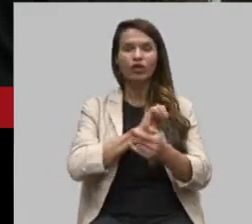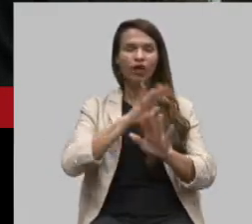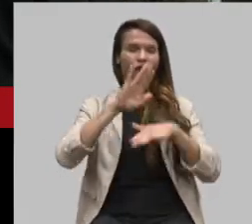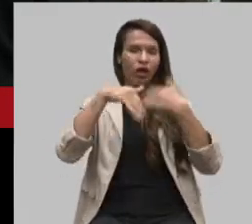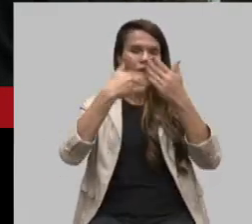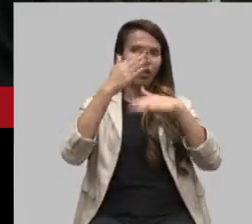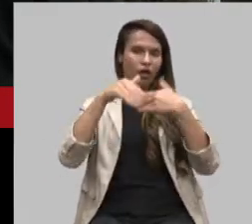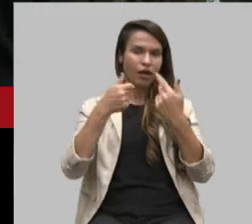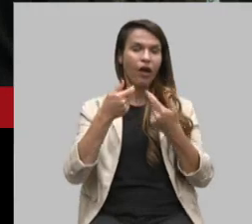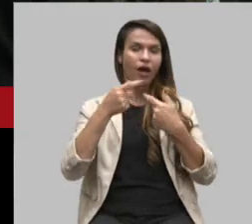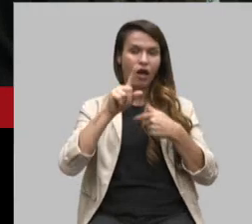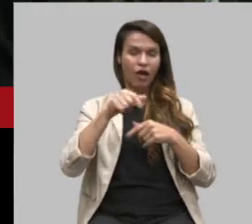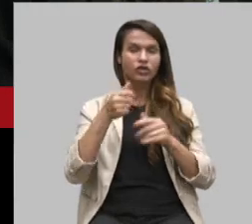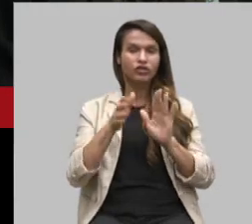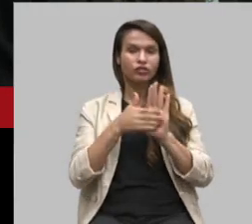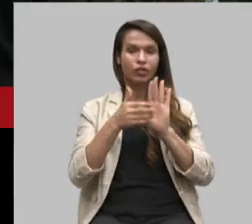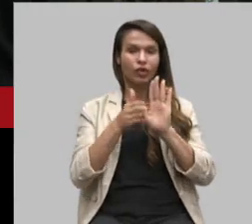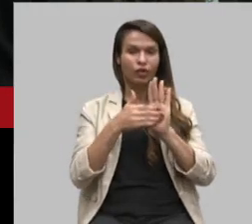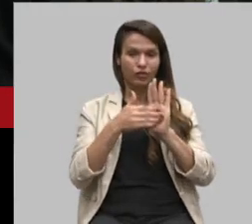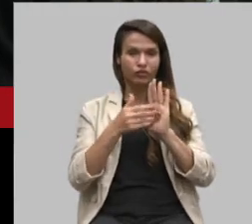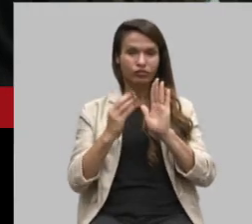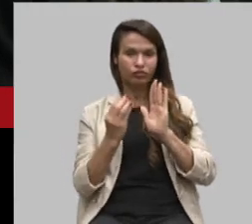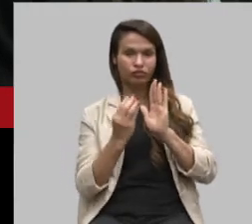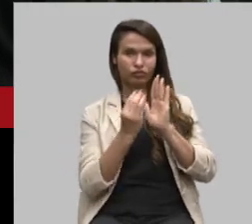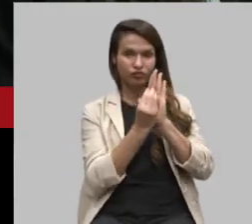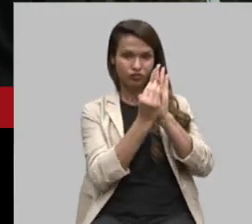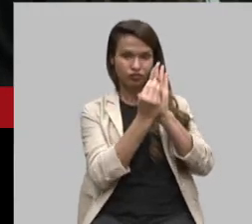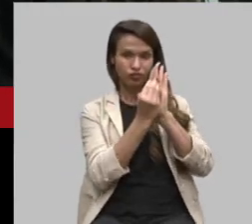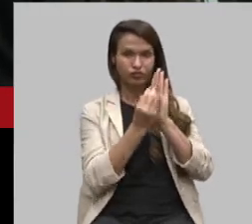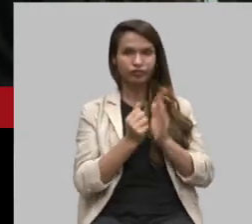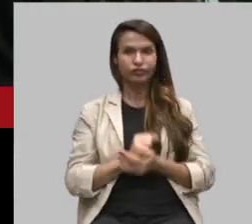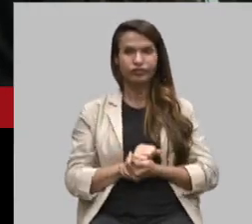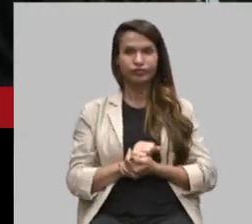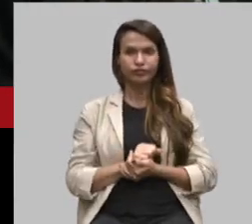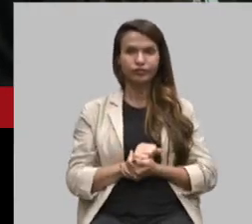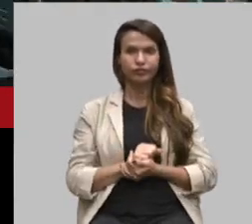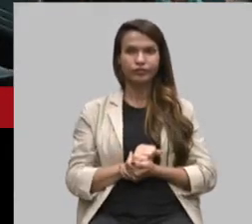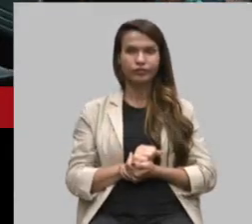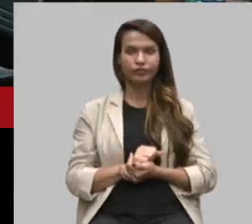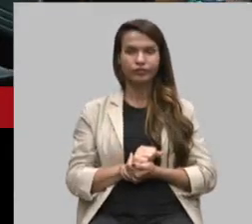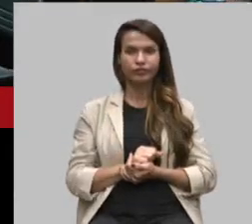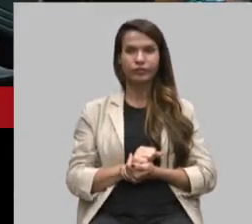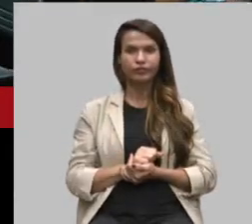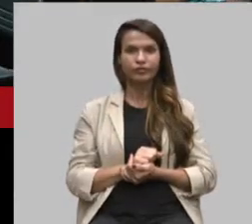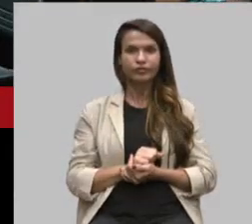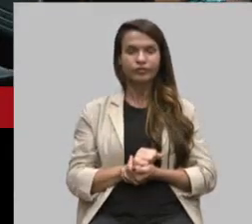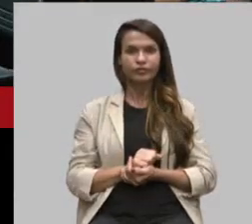isso que a gente propõe Nessa proposta e é ISS